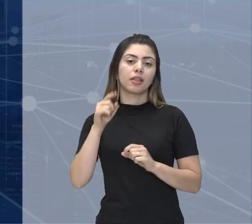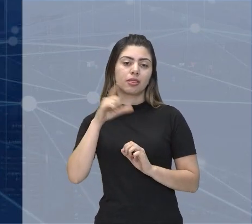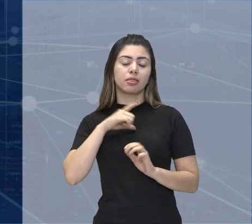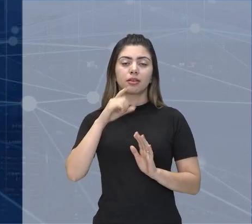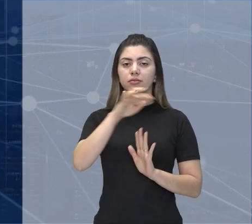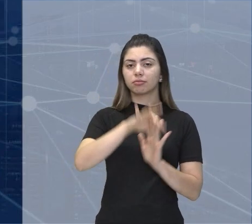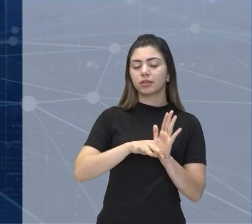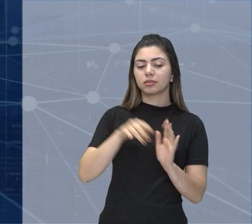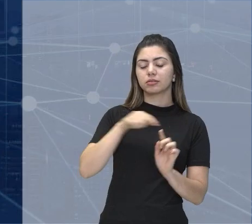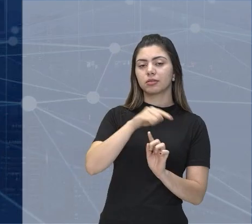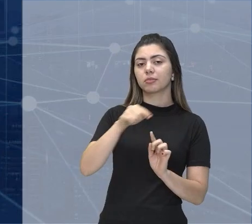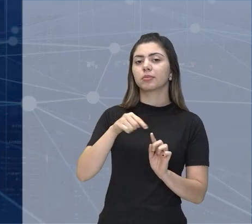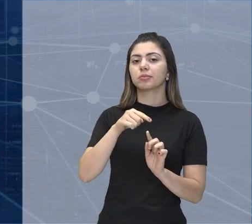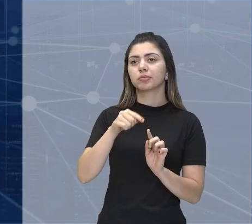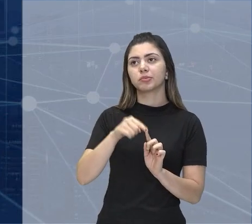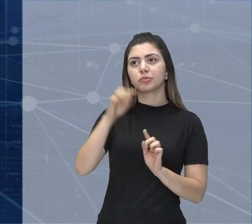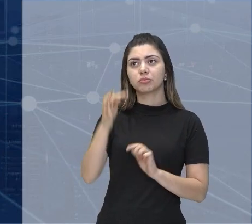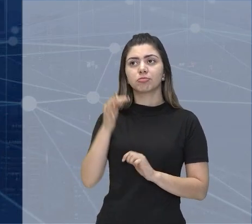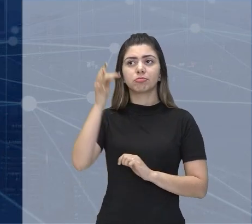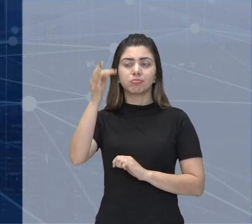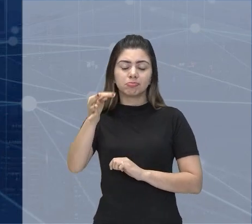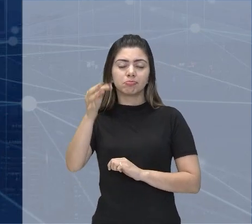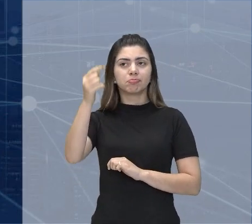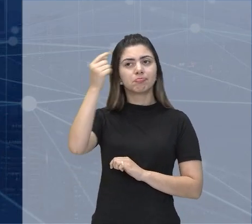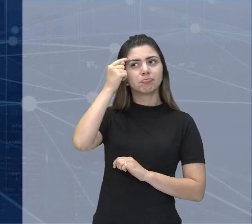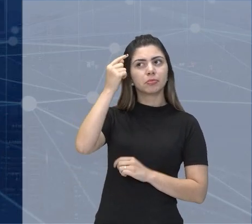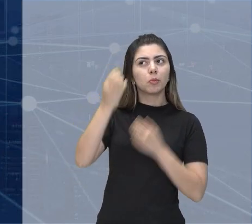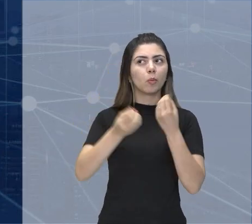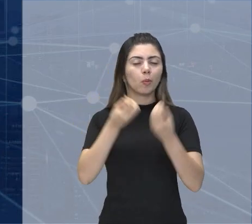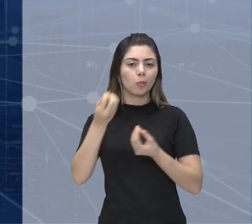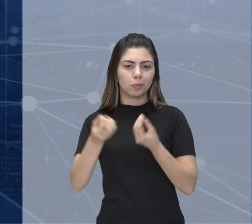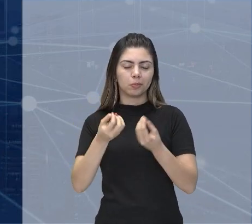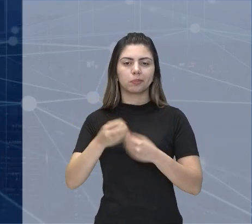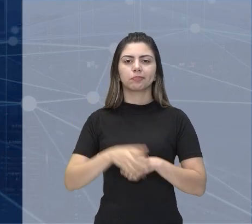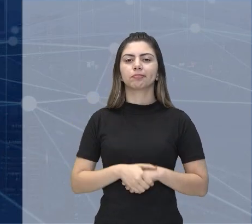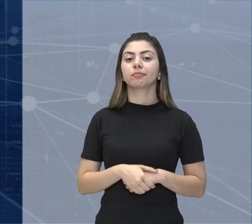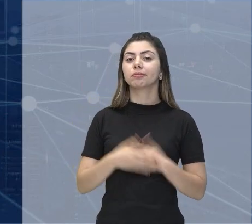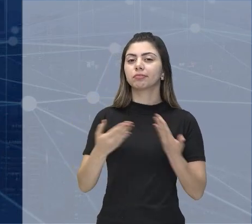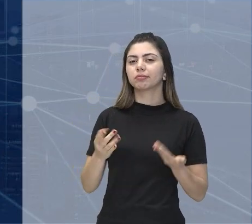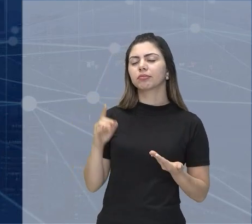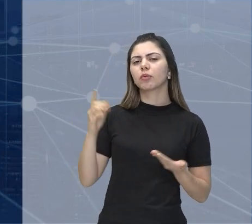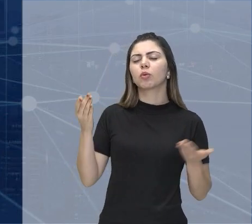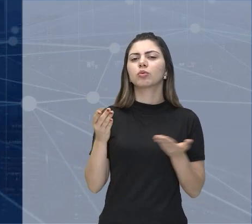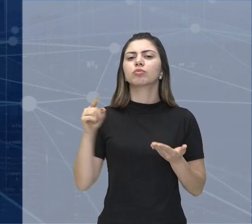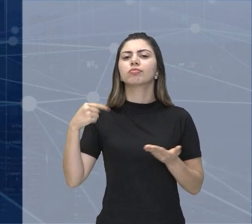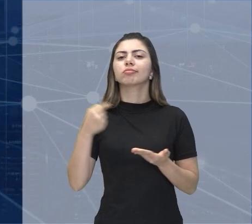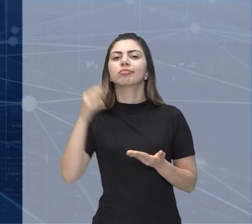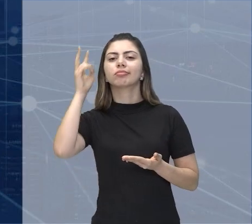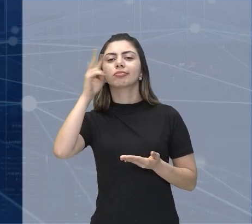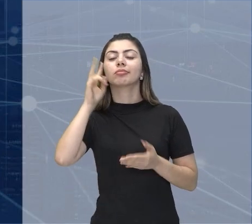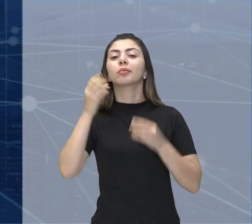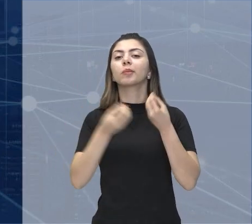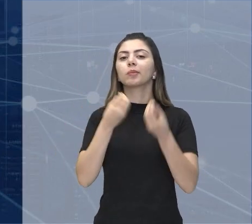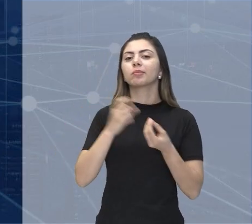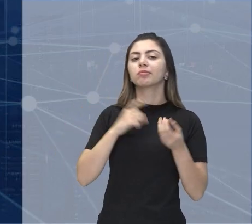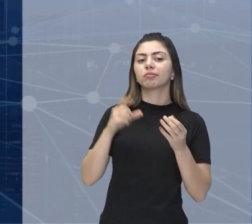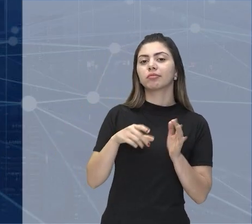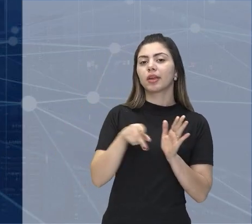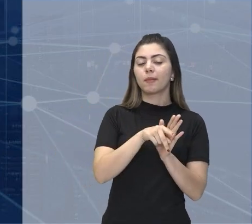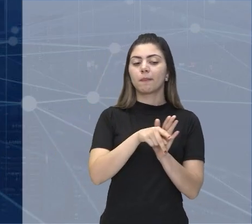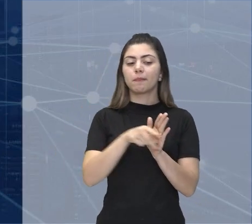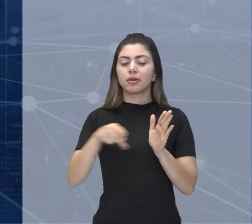na verdade, o nosso objetivo com ele é relembrar as frases no